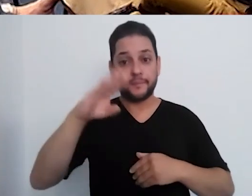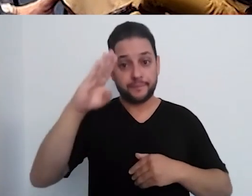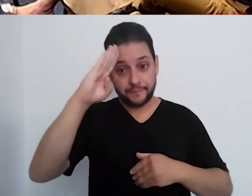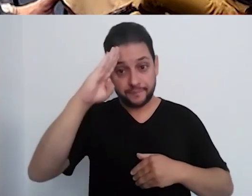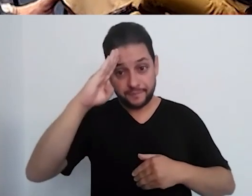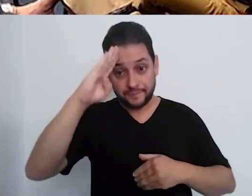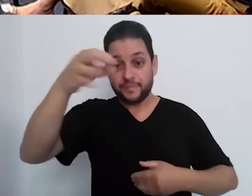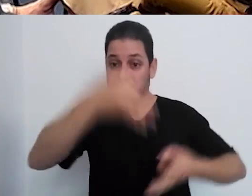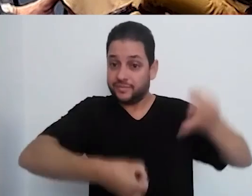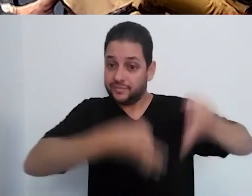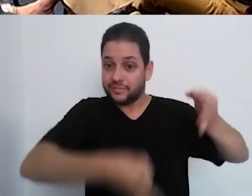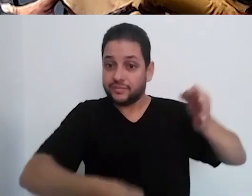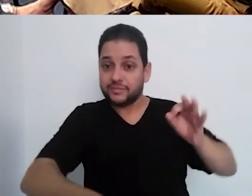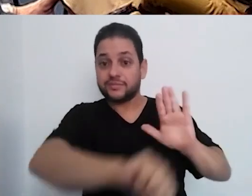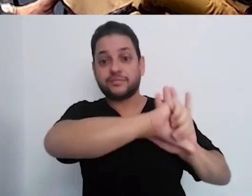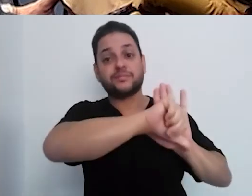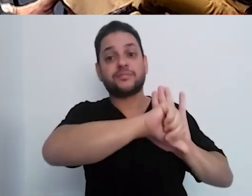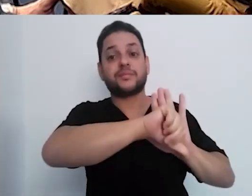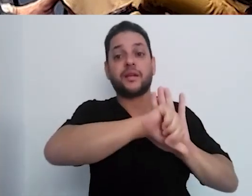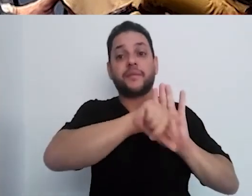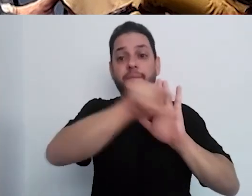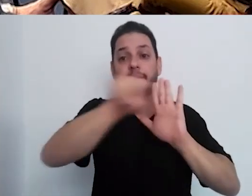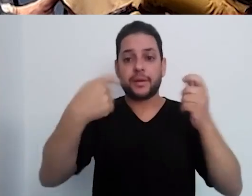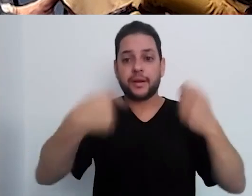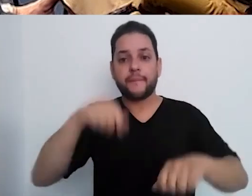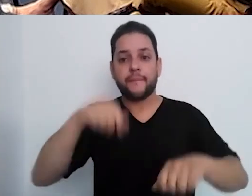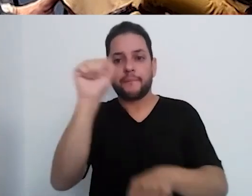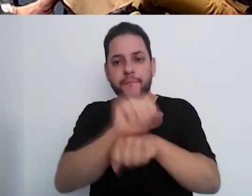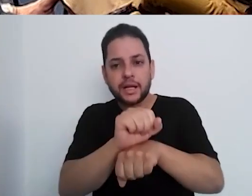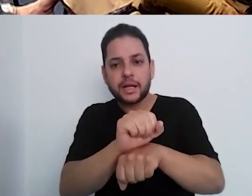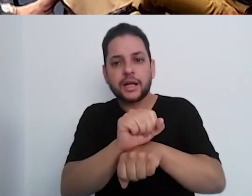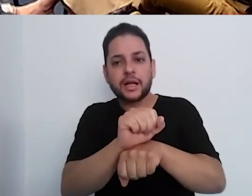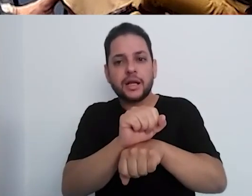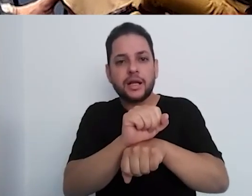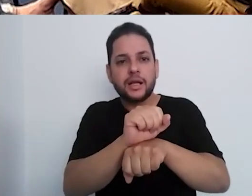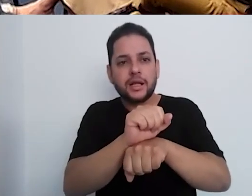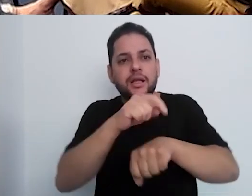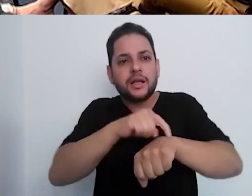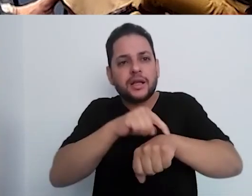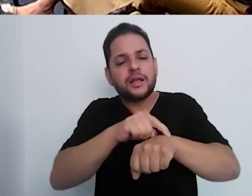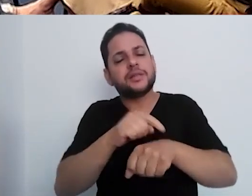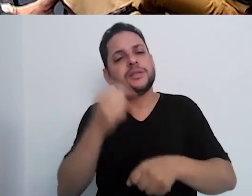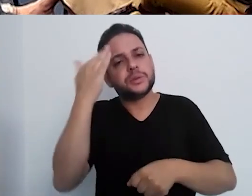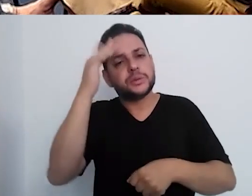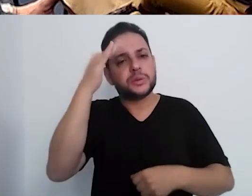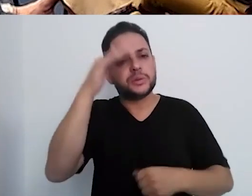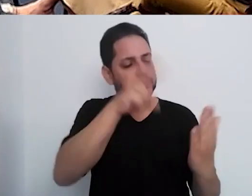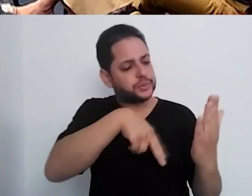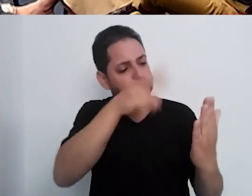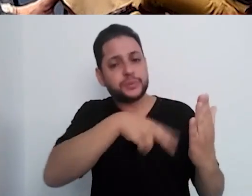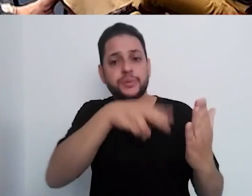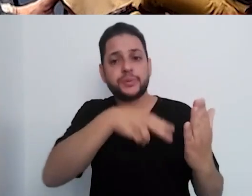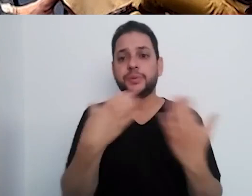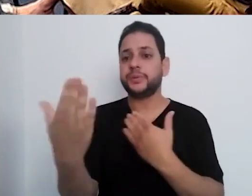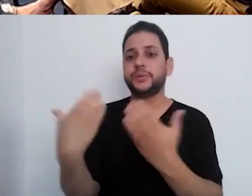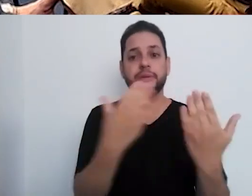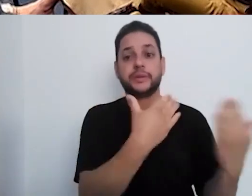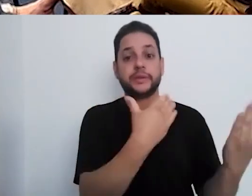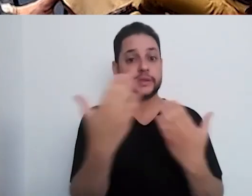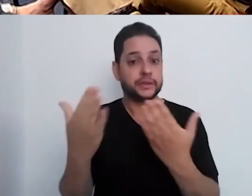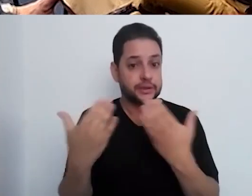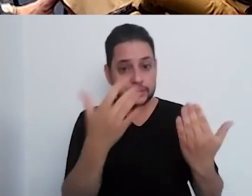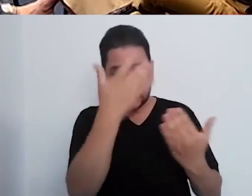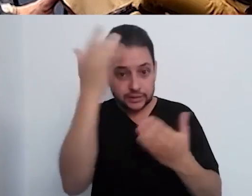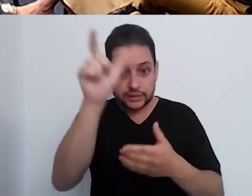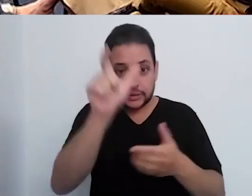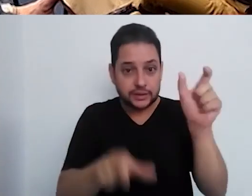você tem que parar e você tem que ter o tempo necessário para entender, para ler, para conversar com as pessoas, para poder transmitir